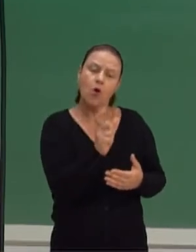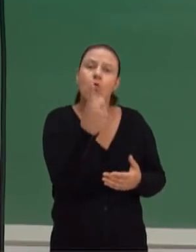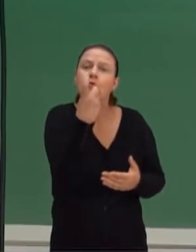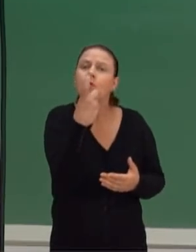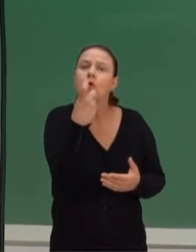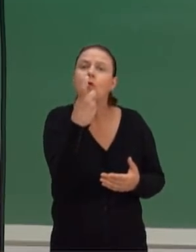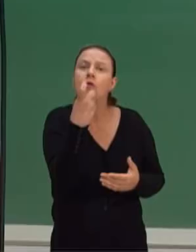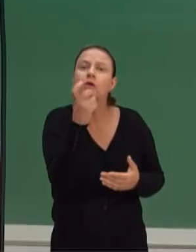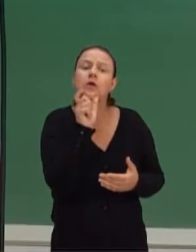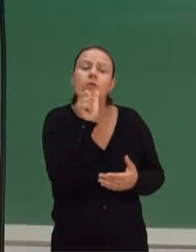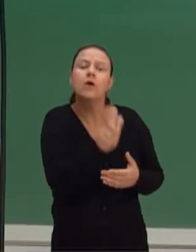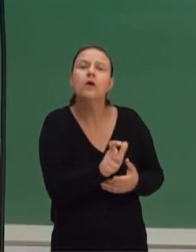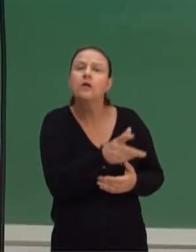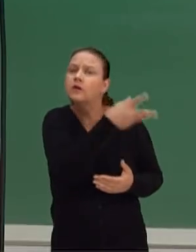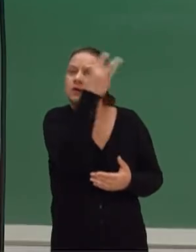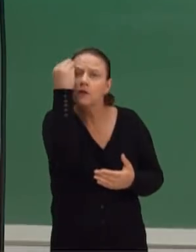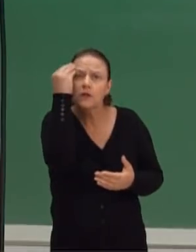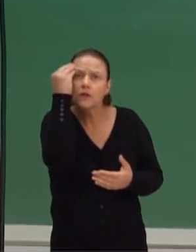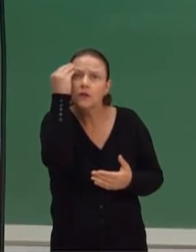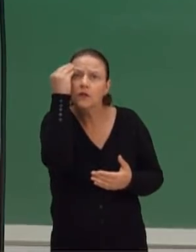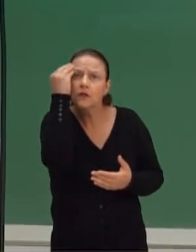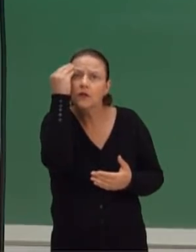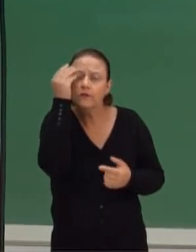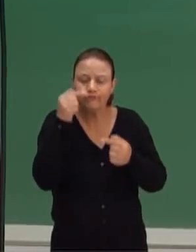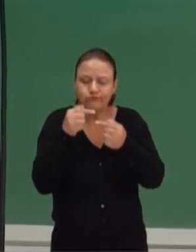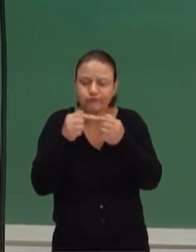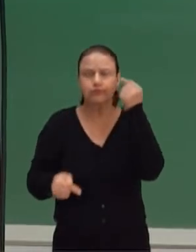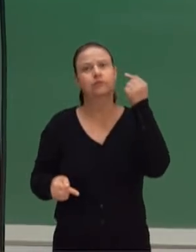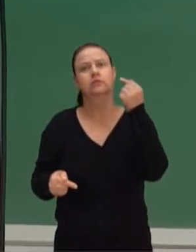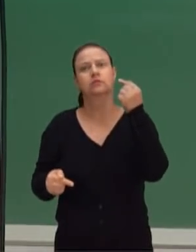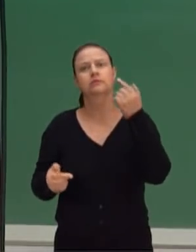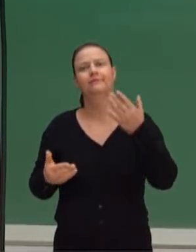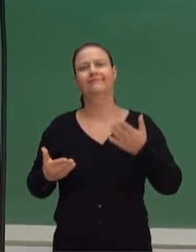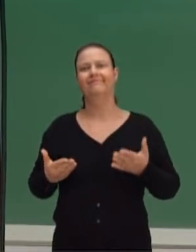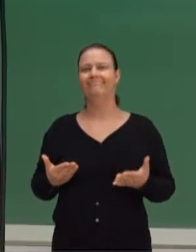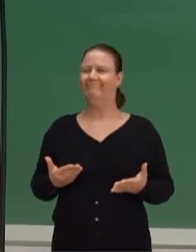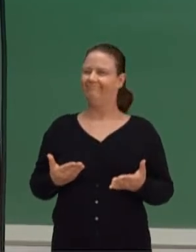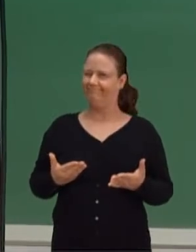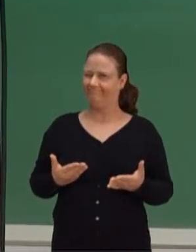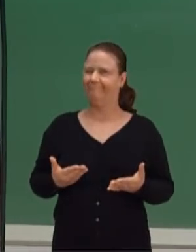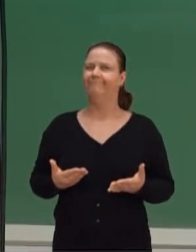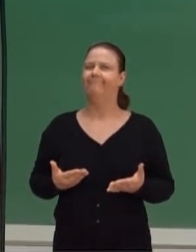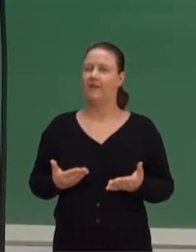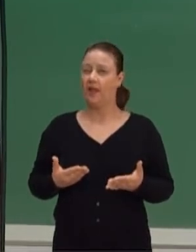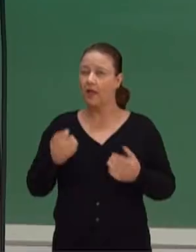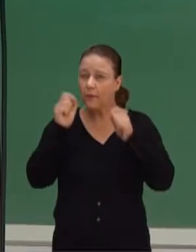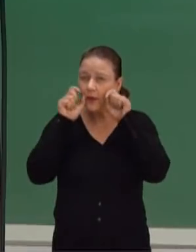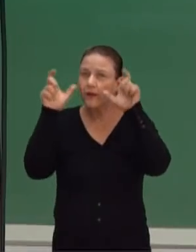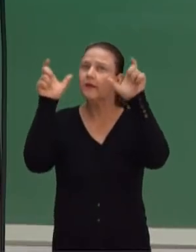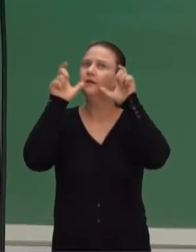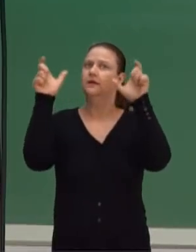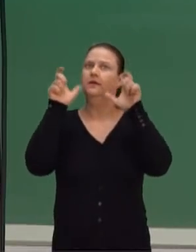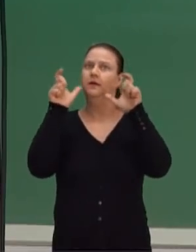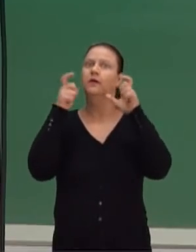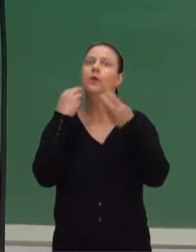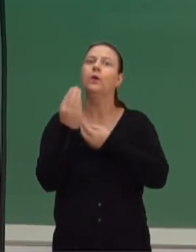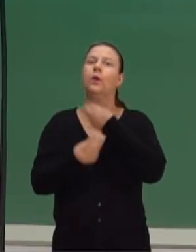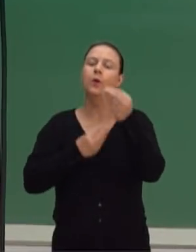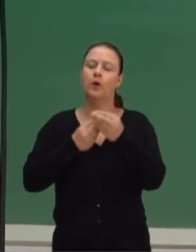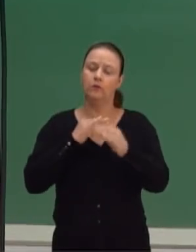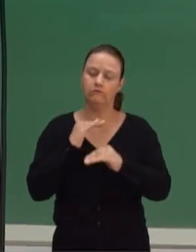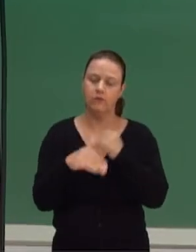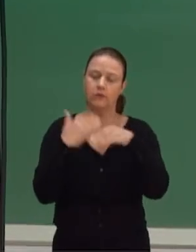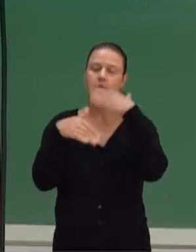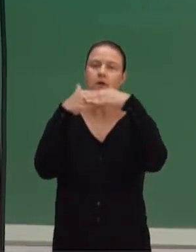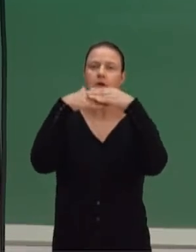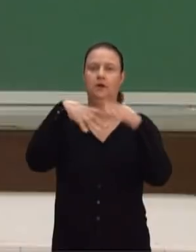mão escreveu e o seu cérebro não estava ligado naquilo. Você vê como é que é o processo de aprendizagem? Que coisa linda que é e como a gente